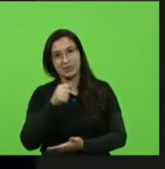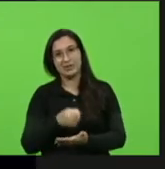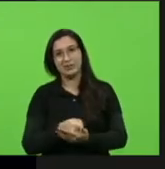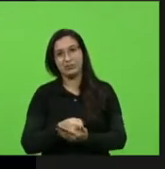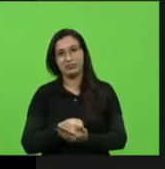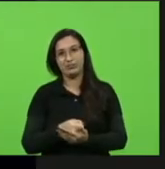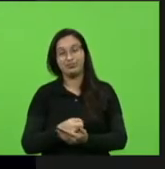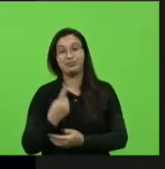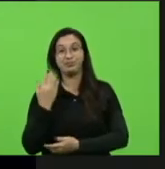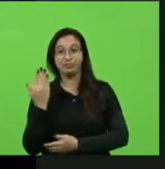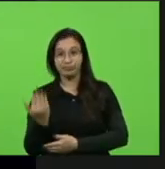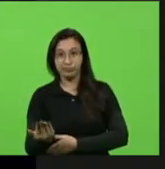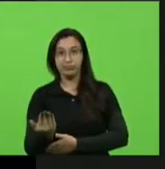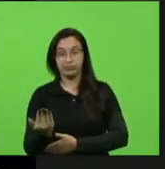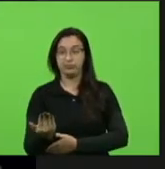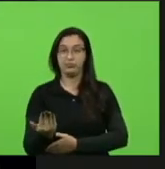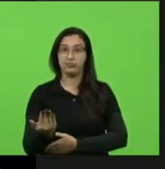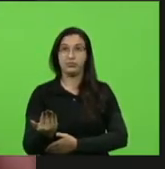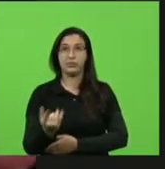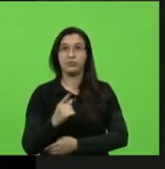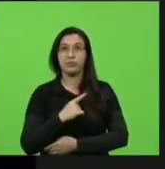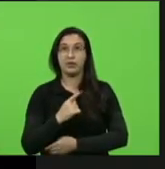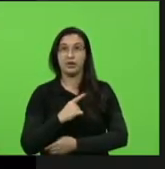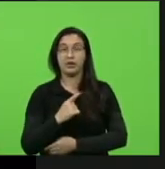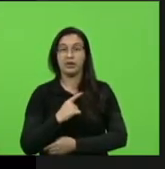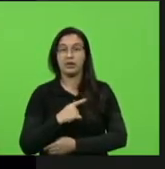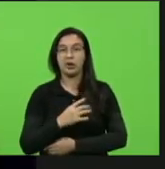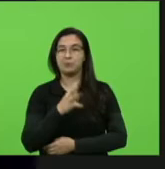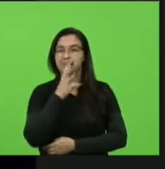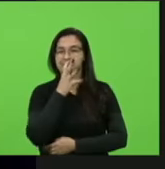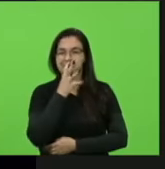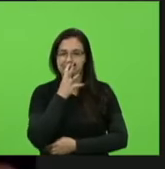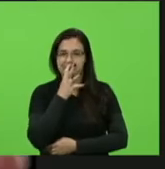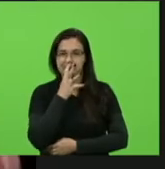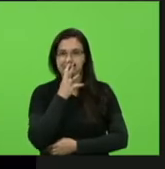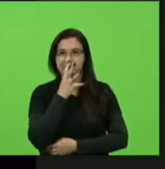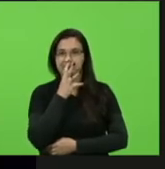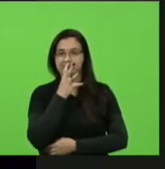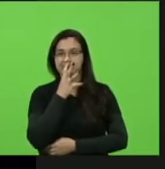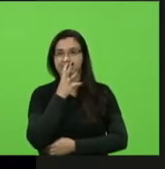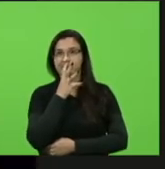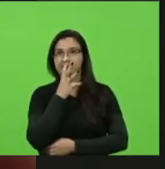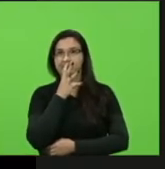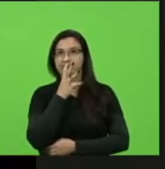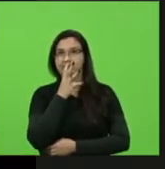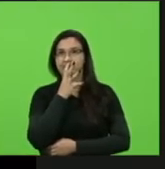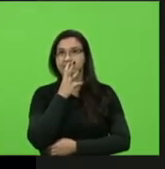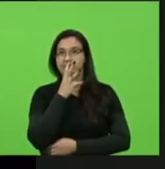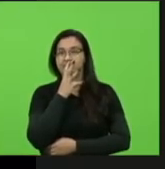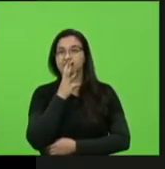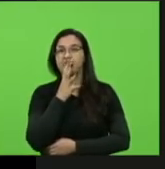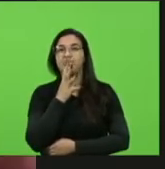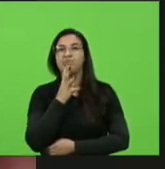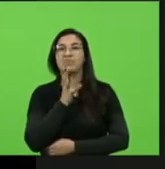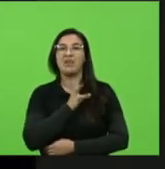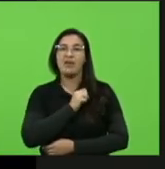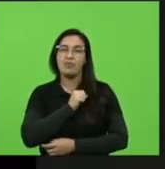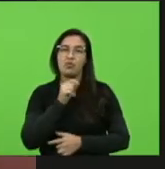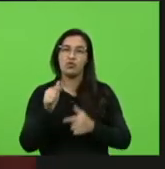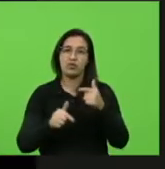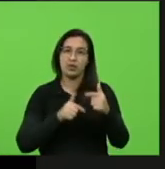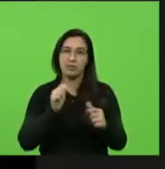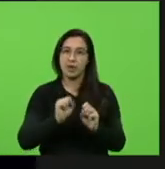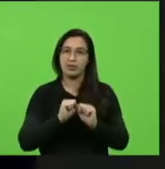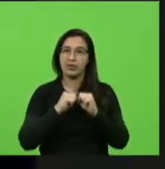Luz tinha uma admiração e fazia com amor, defendendo